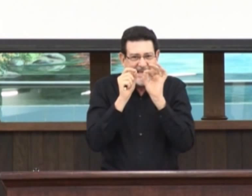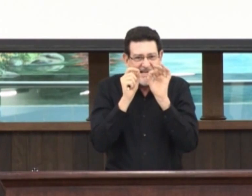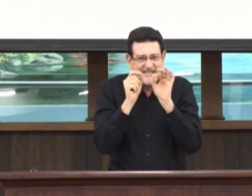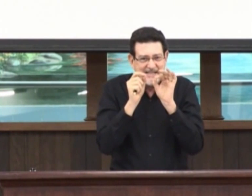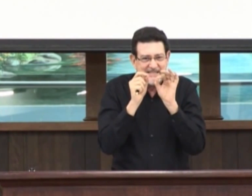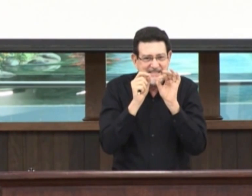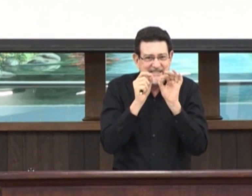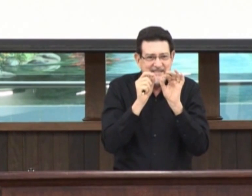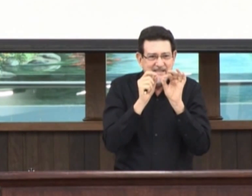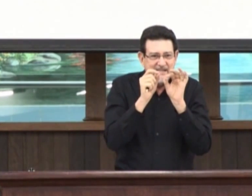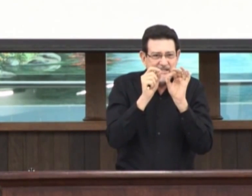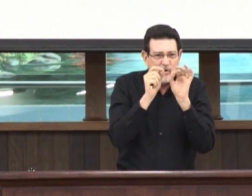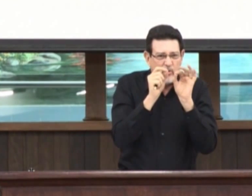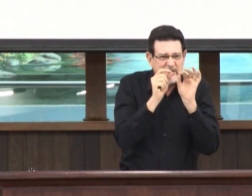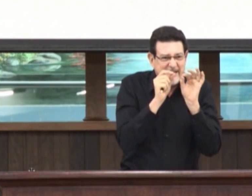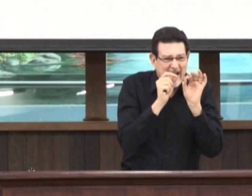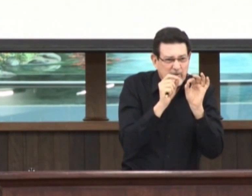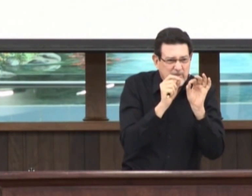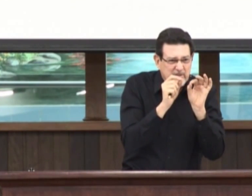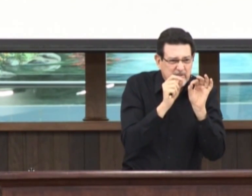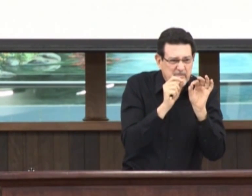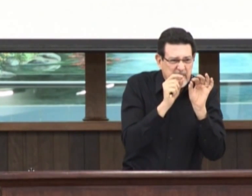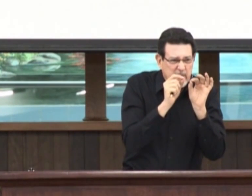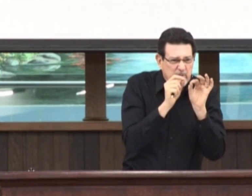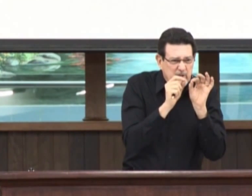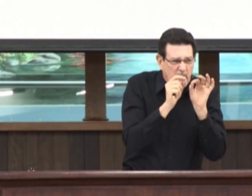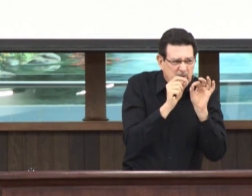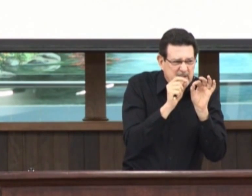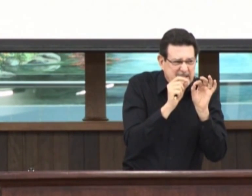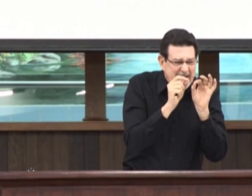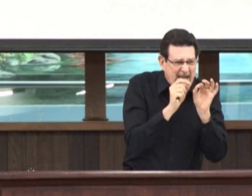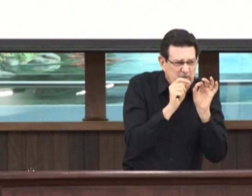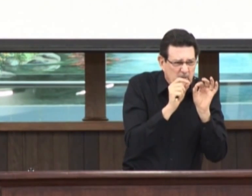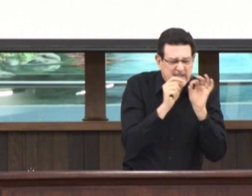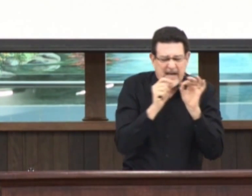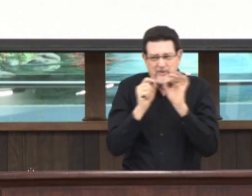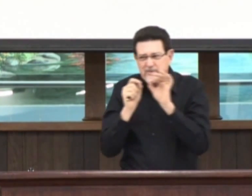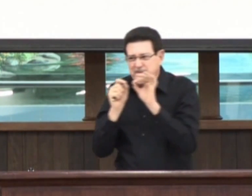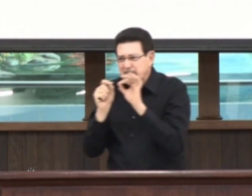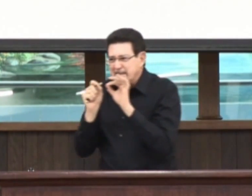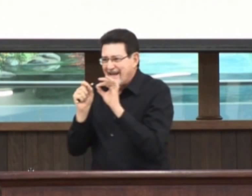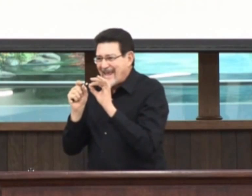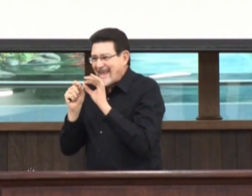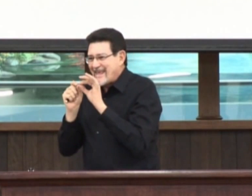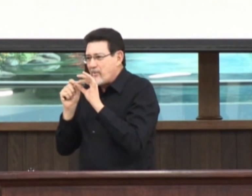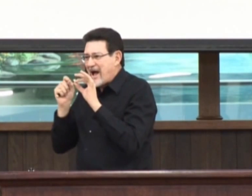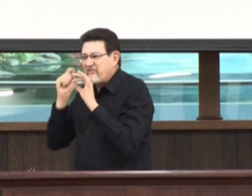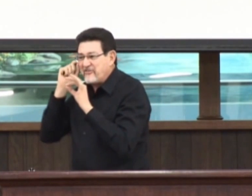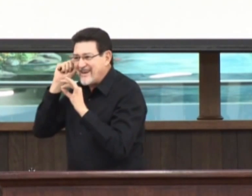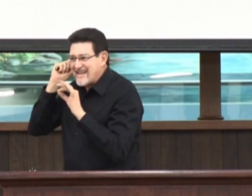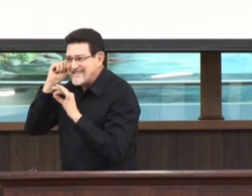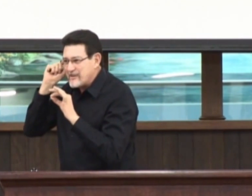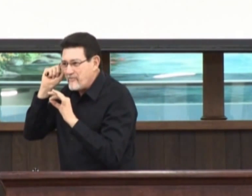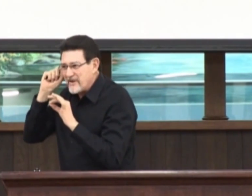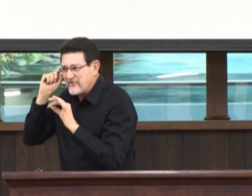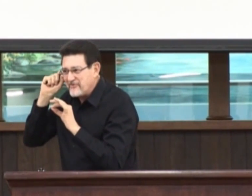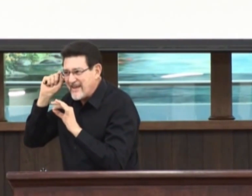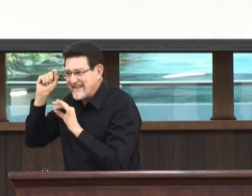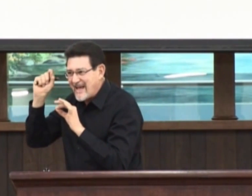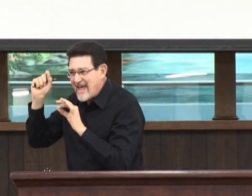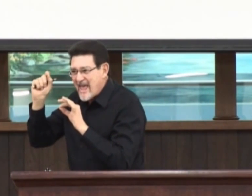de crianças de 11 anos, de meninos de 10, 11 anos, que é uma